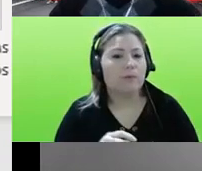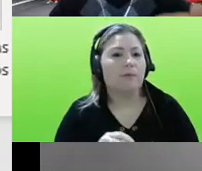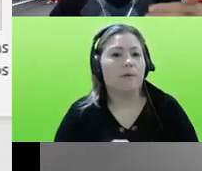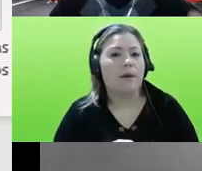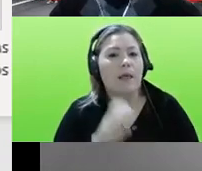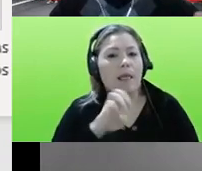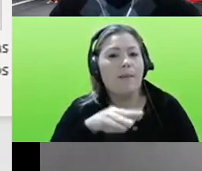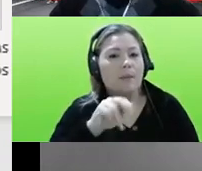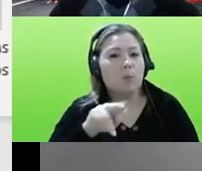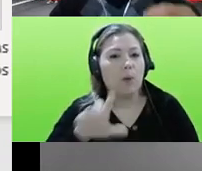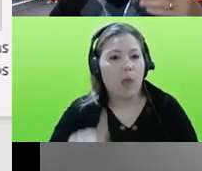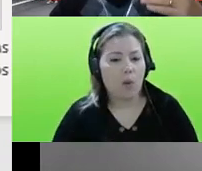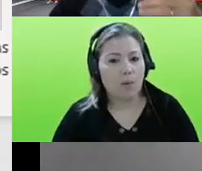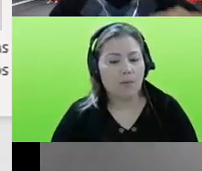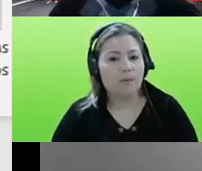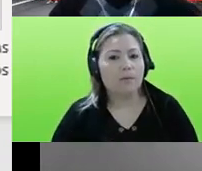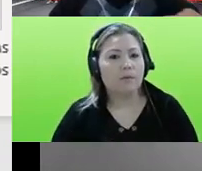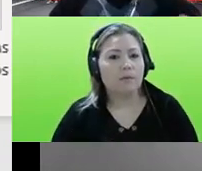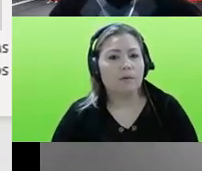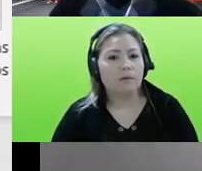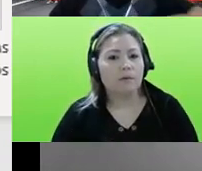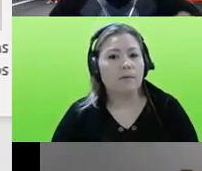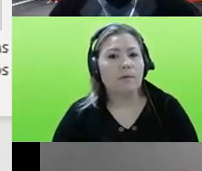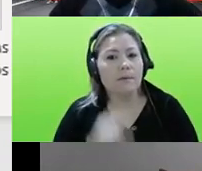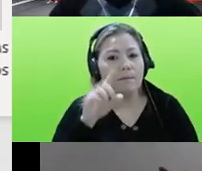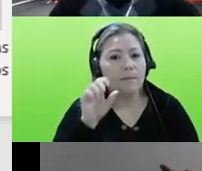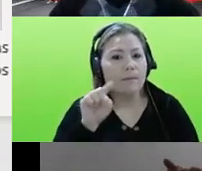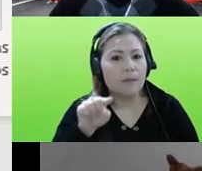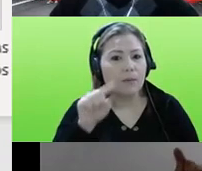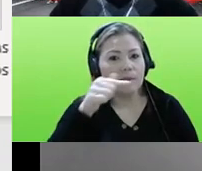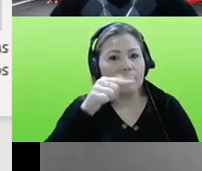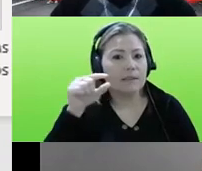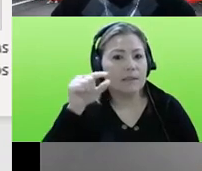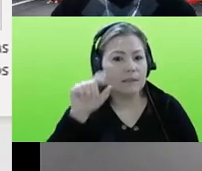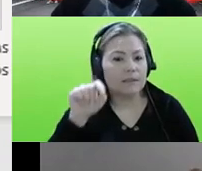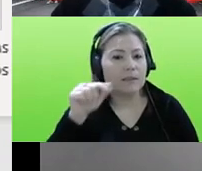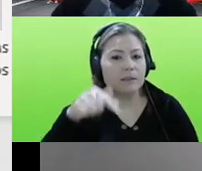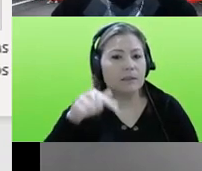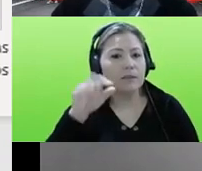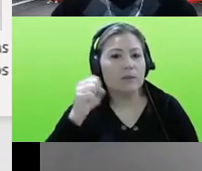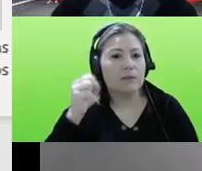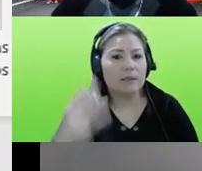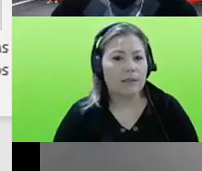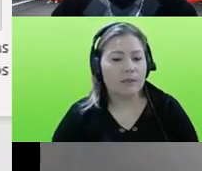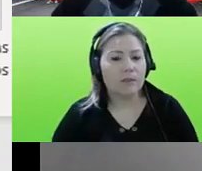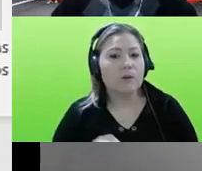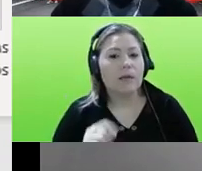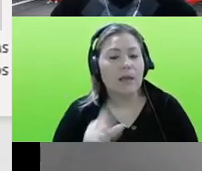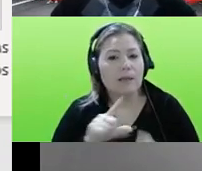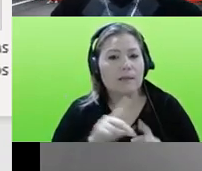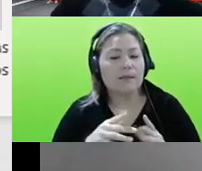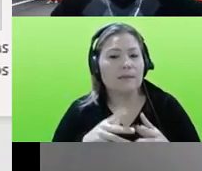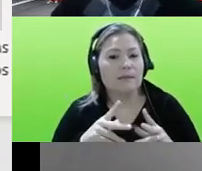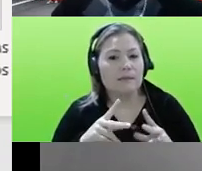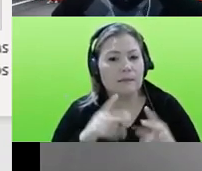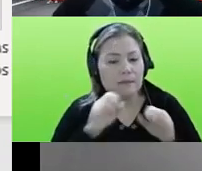Kant naquele seu opúsculo de 1783, resposta à questão, o que é esclarecimento.